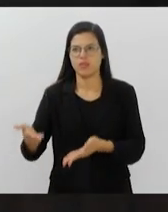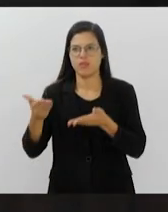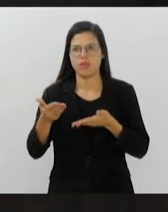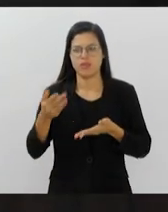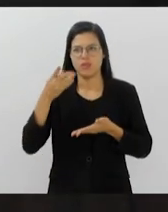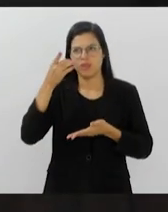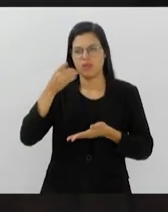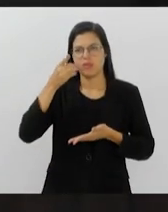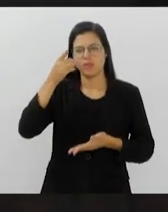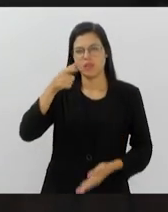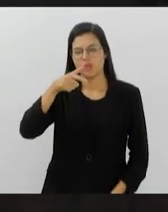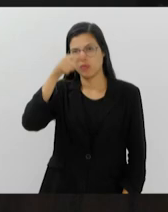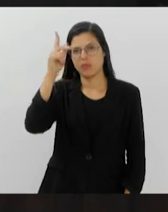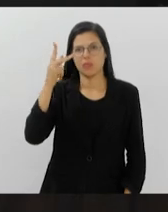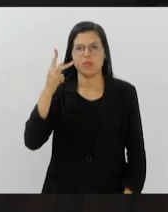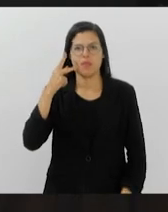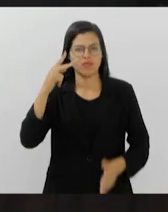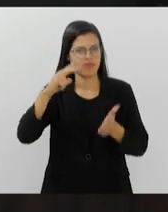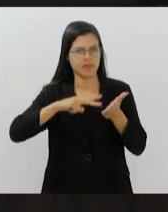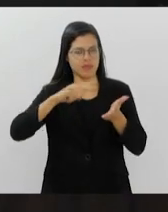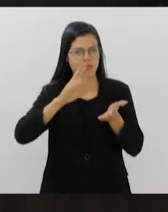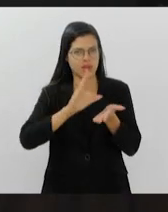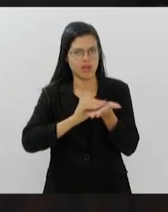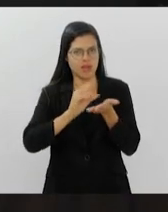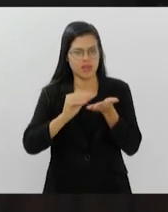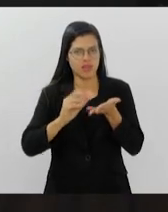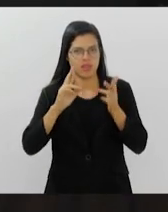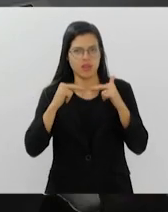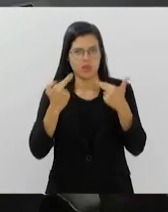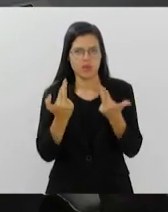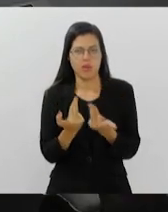deputado Luiz Paulo para fazer a leitura da ata da sessão anterior.